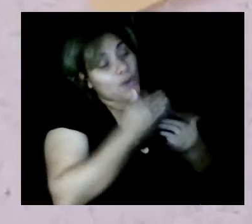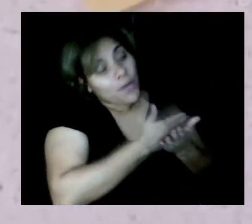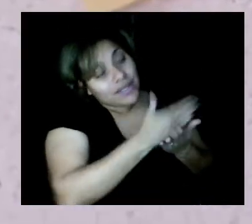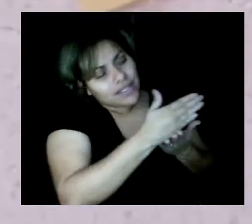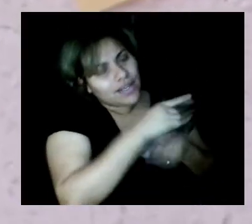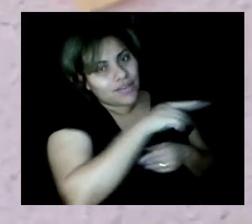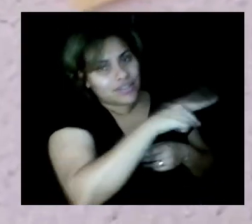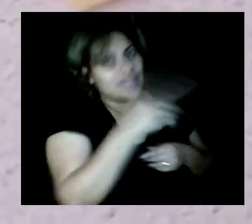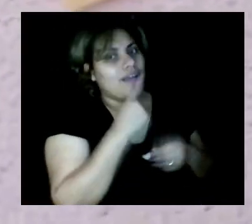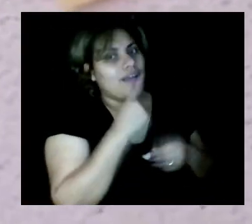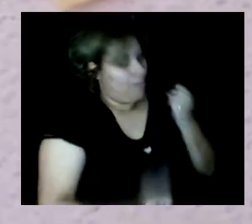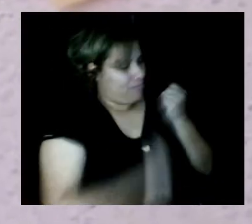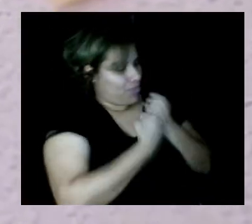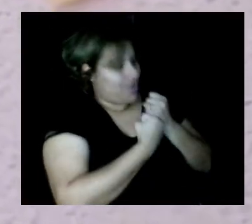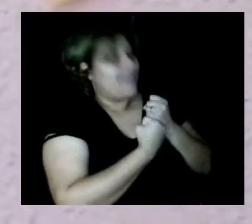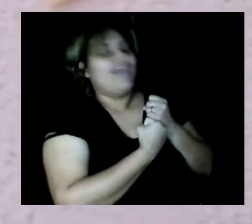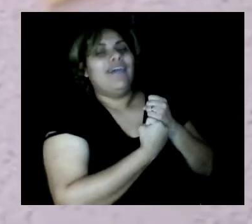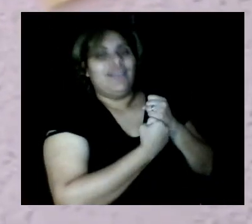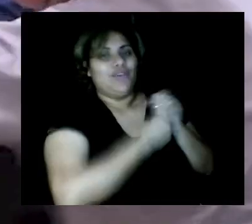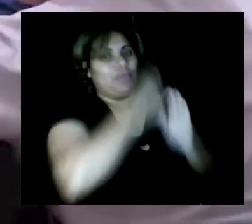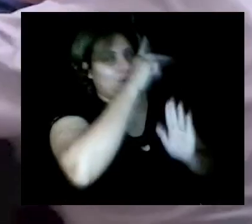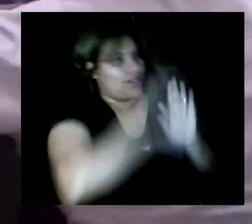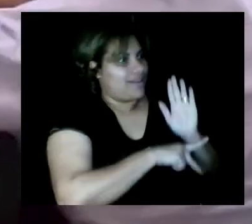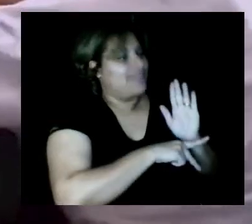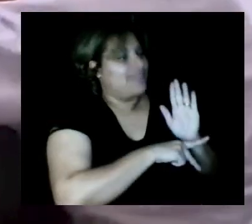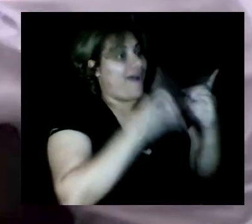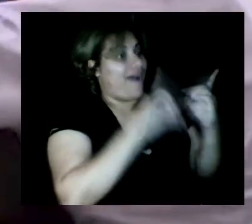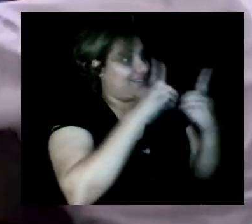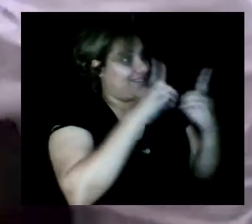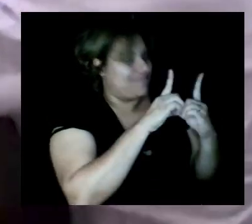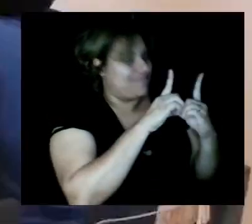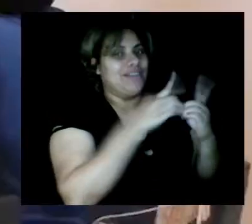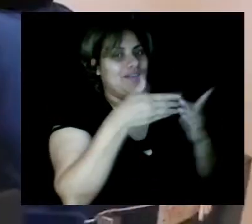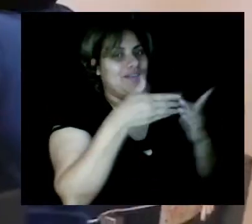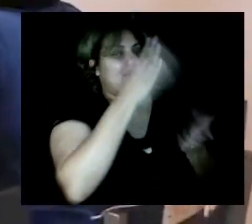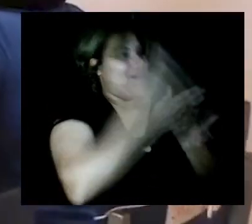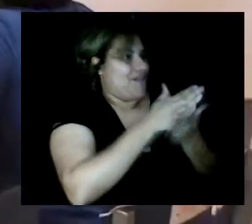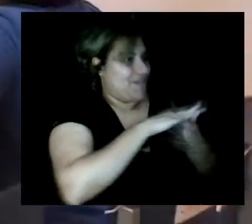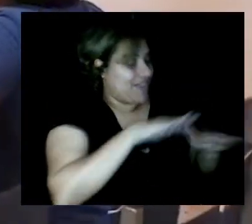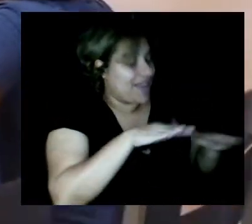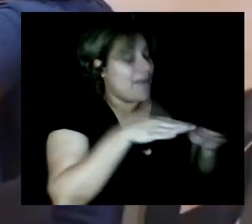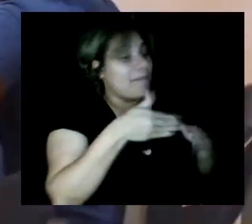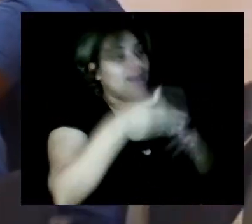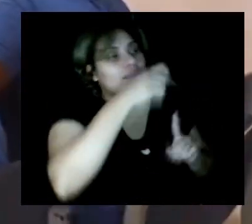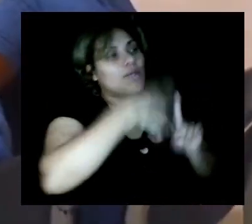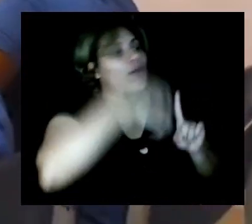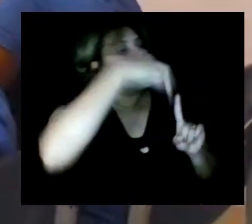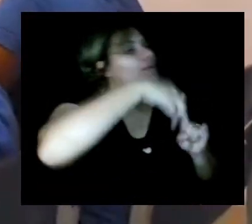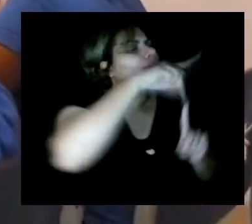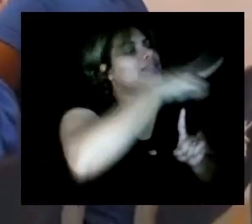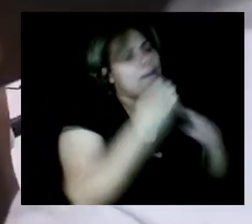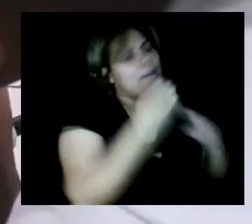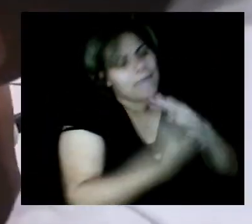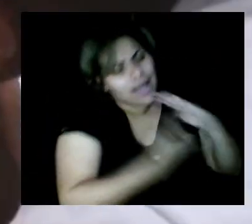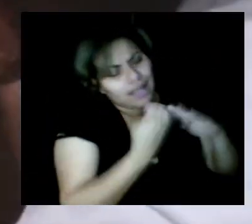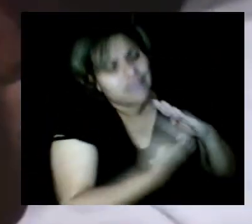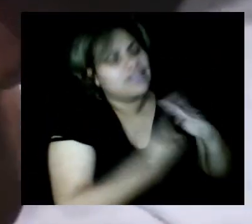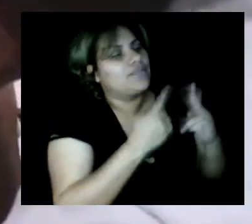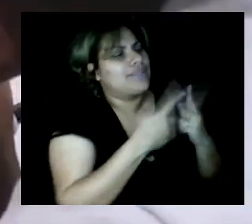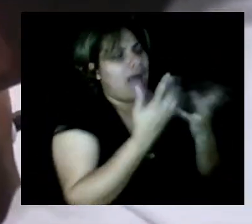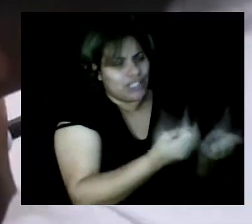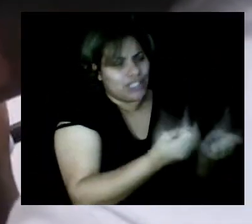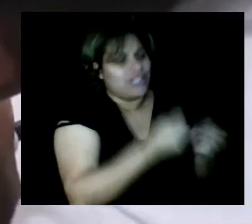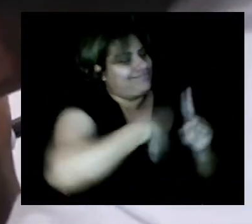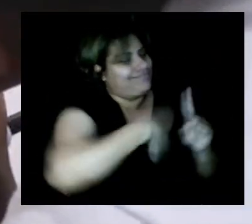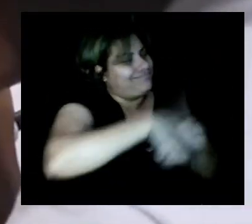esse projeto Autoassistida, que já tem data para encerrar, né, que é em novembro. Você é empresário, você que abraça a causa social e puder